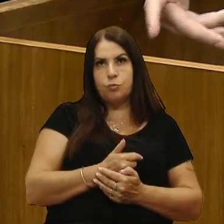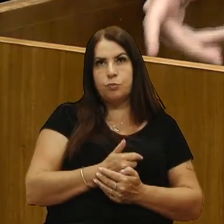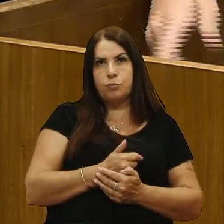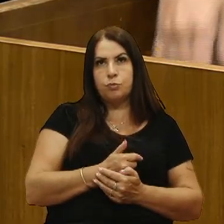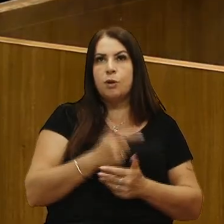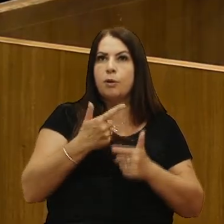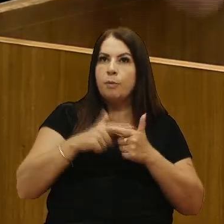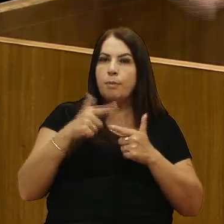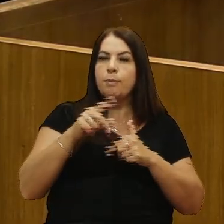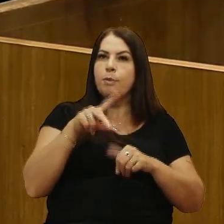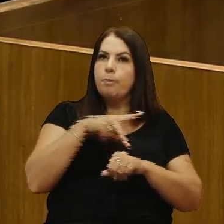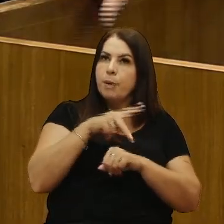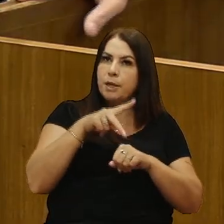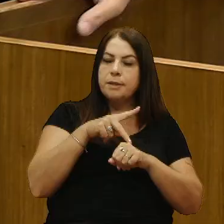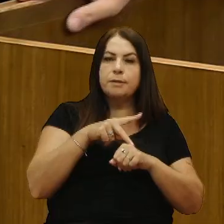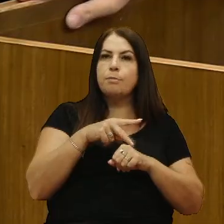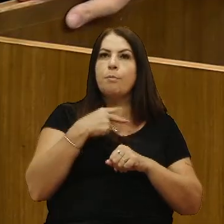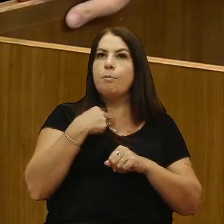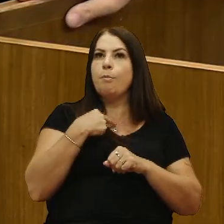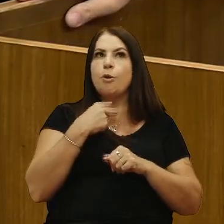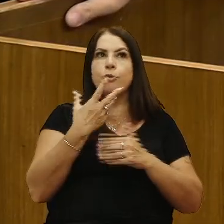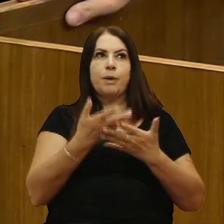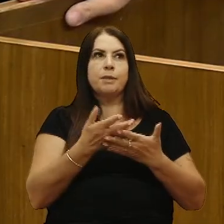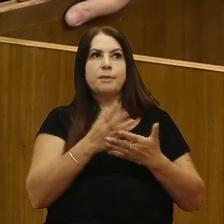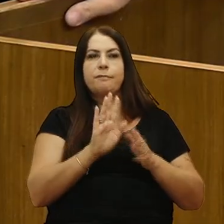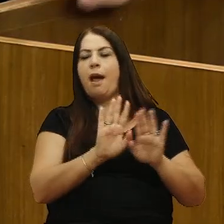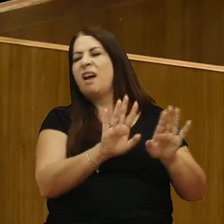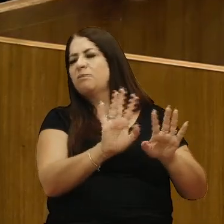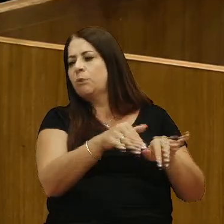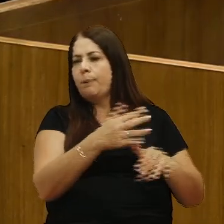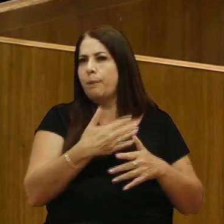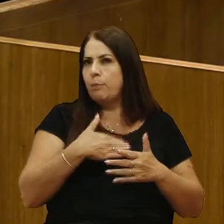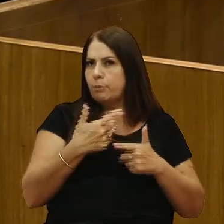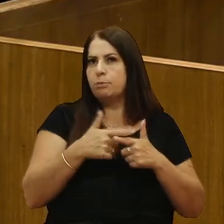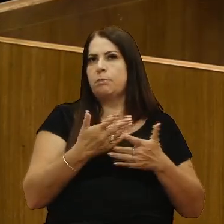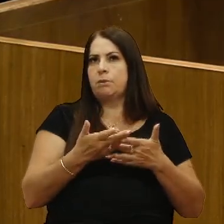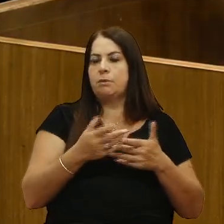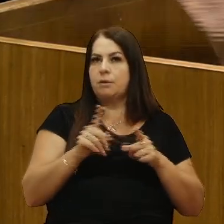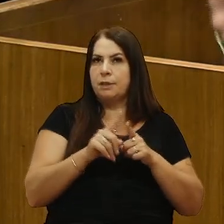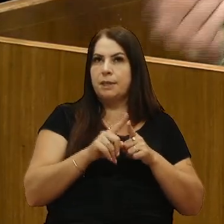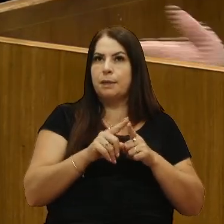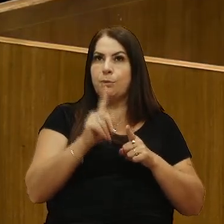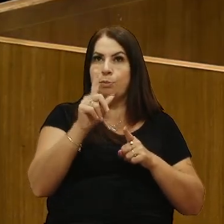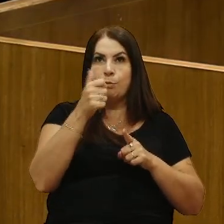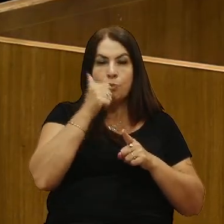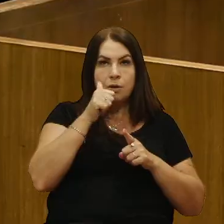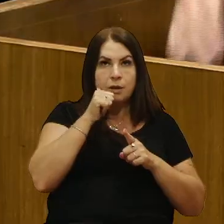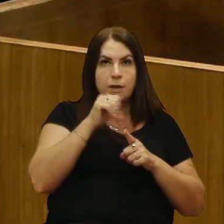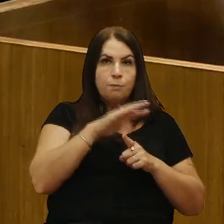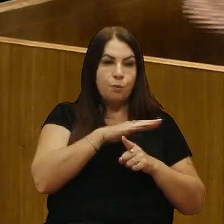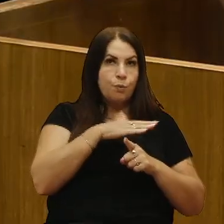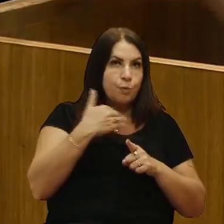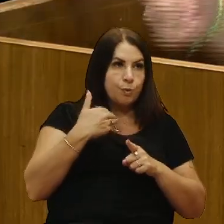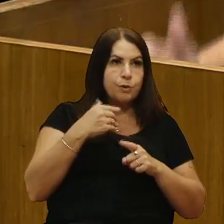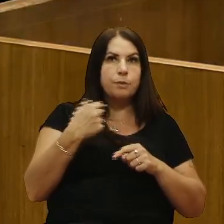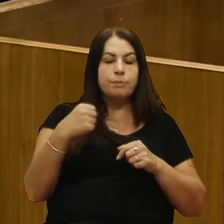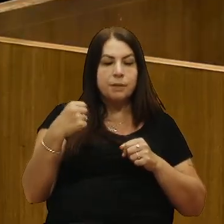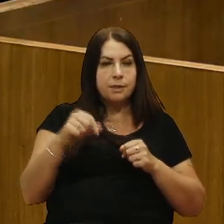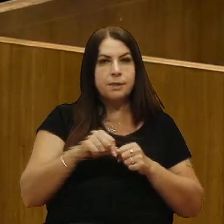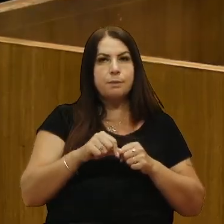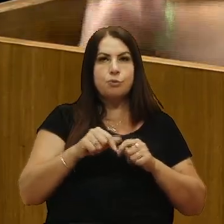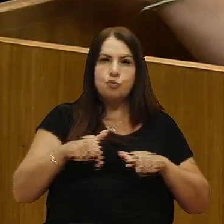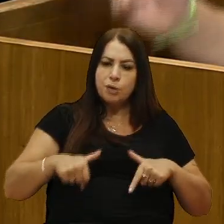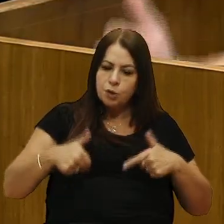do Estado, e que o Estado não pode mais se eximir. Então, até que nós tenhamos uma mulher perdendo a sua vida, nós precisamos de